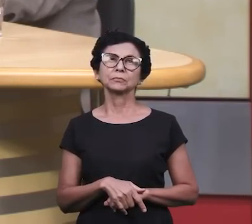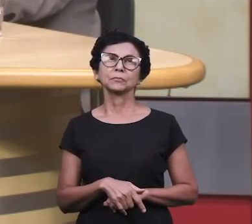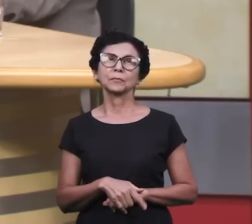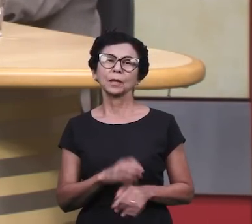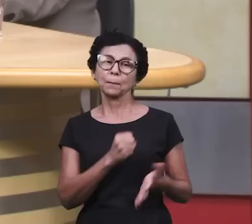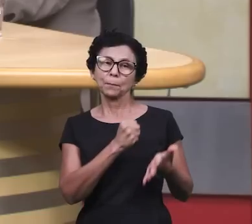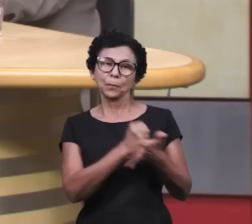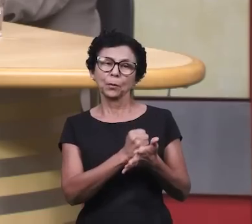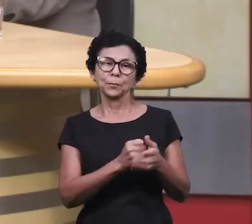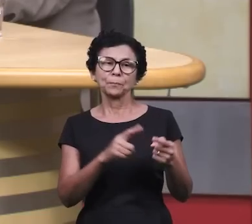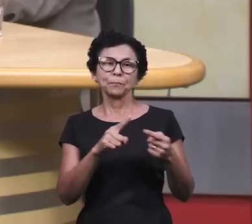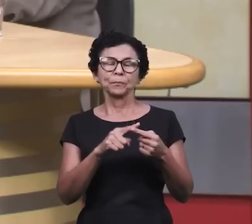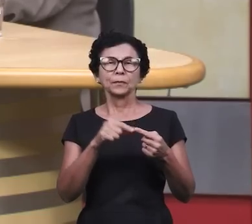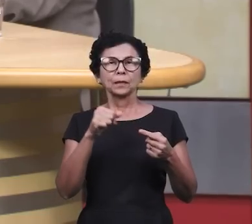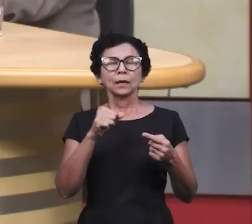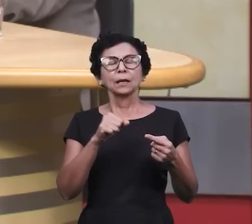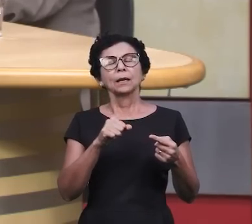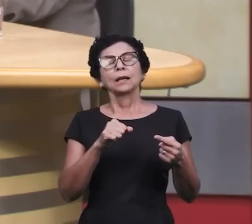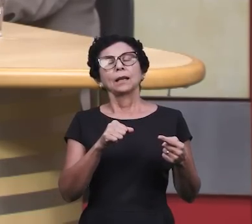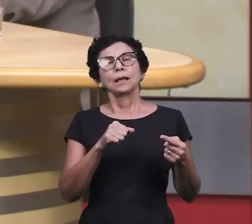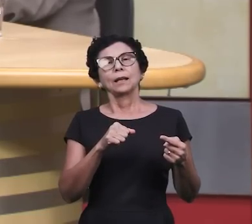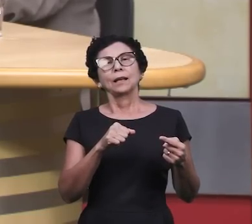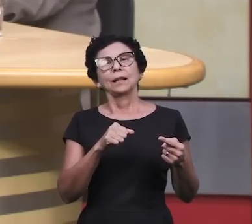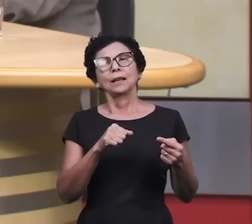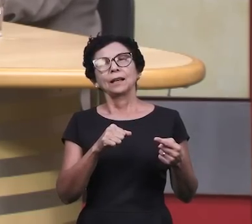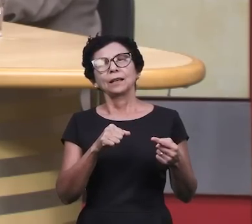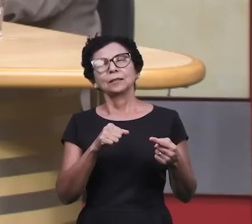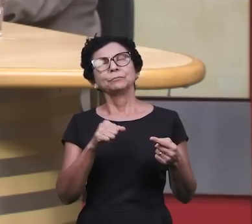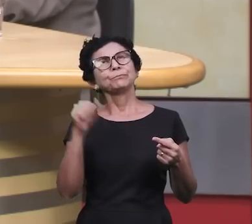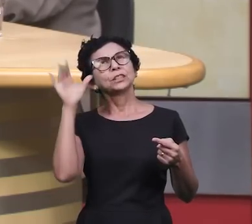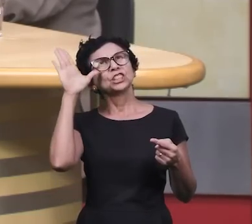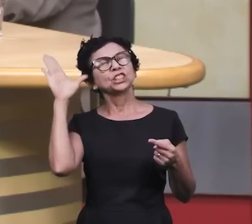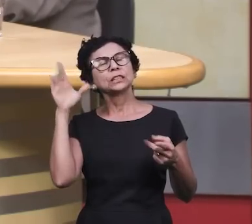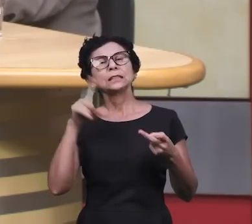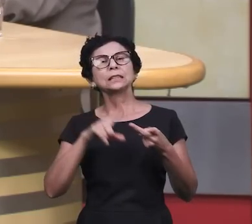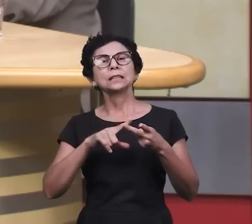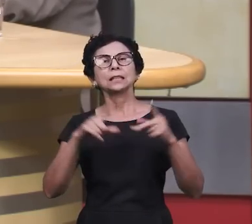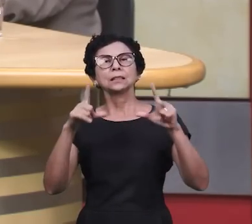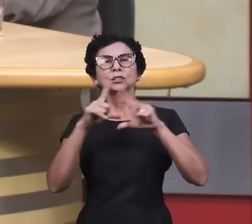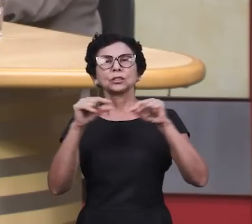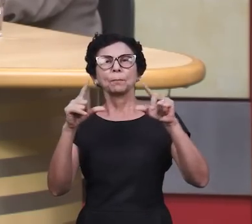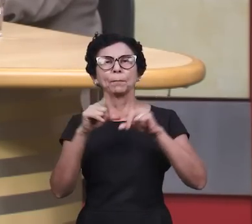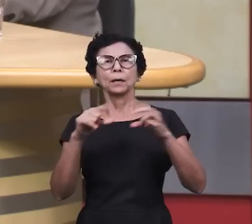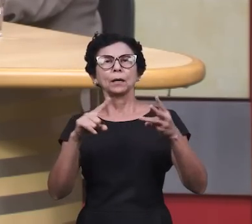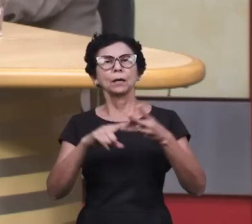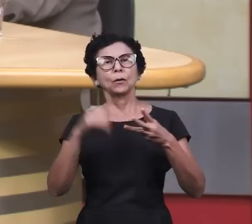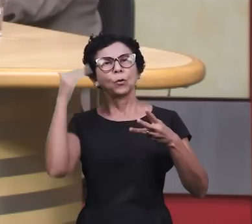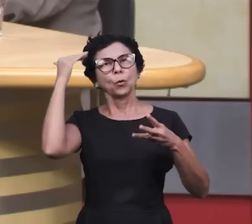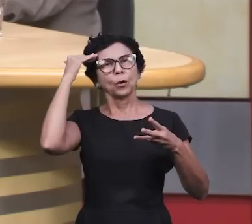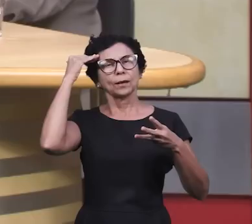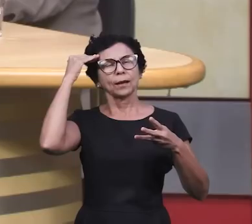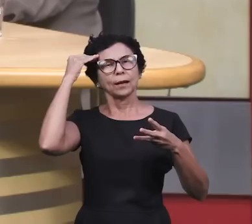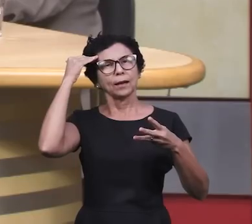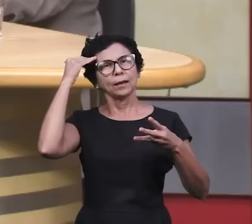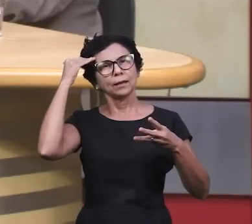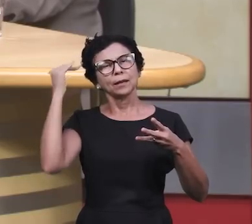China, Japão, Coreia, também aqueles outros países da Ásia. Malásia,